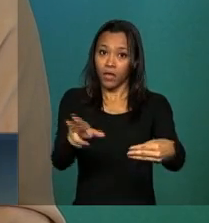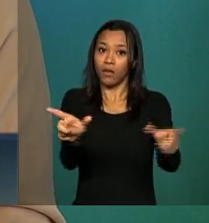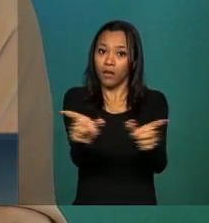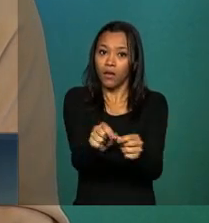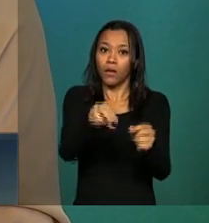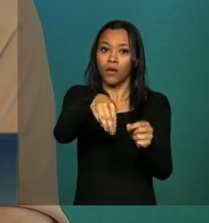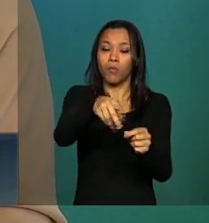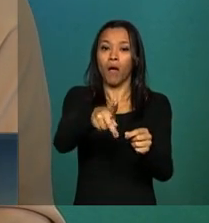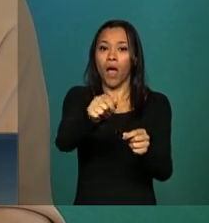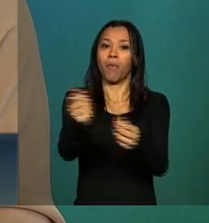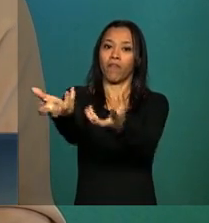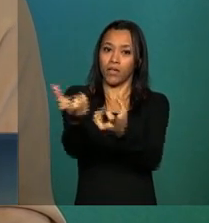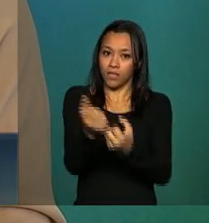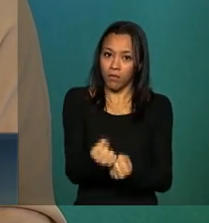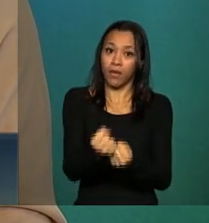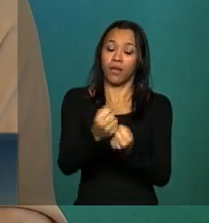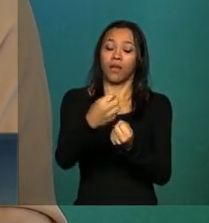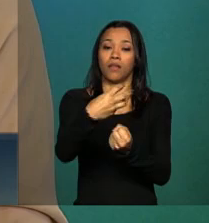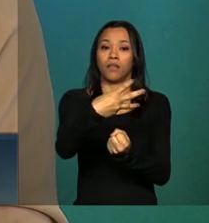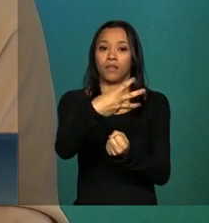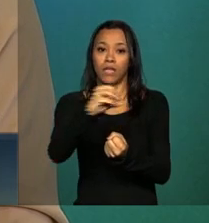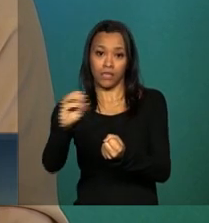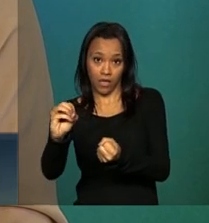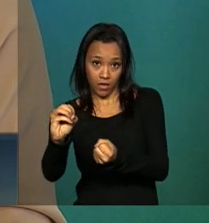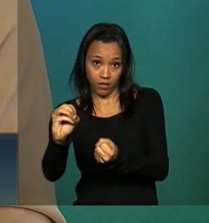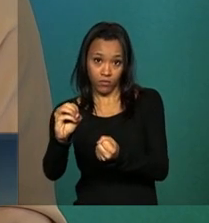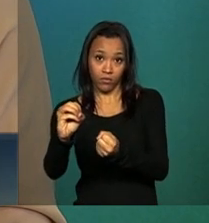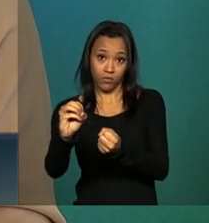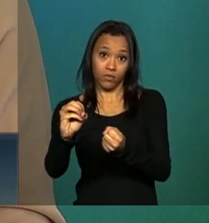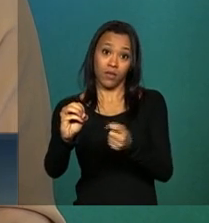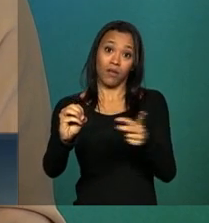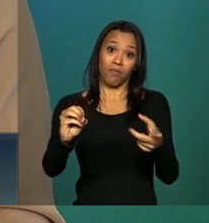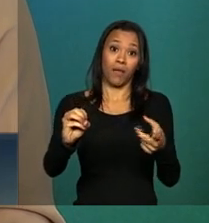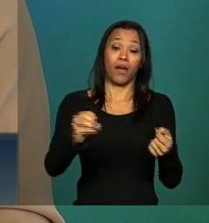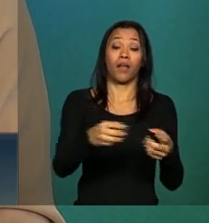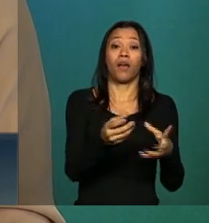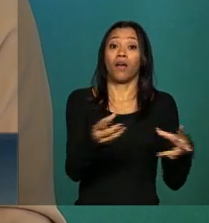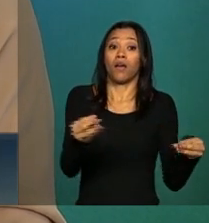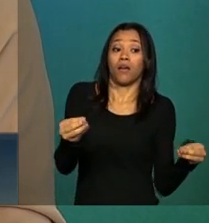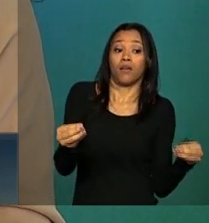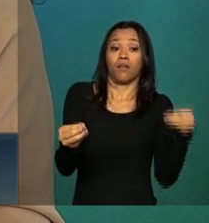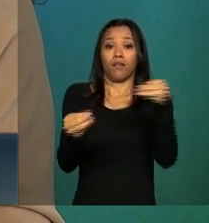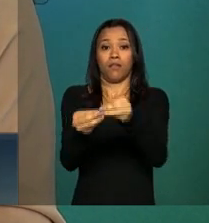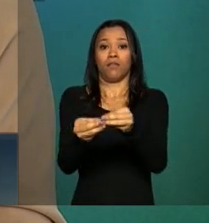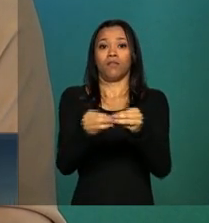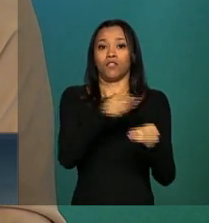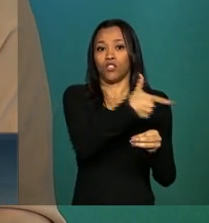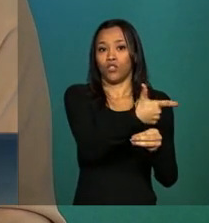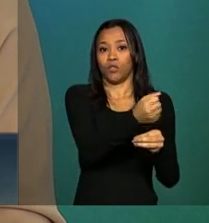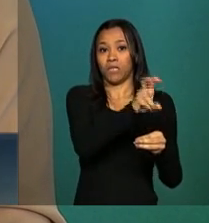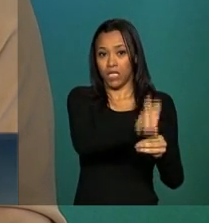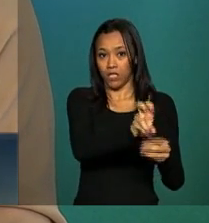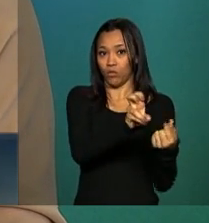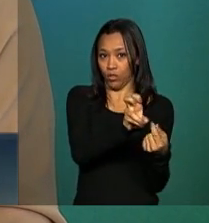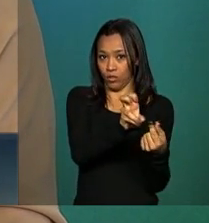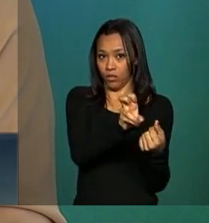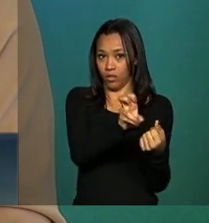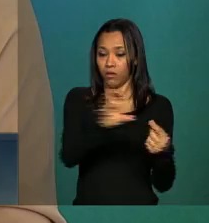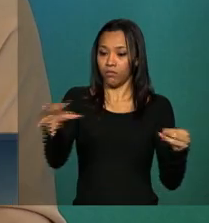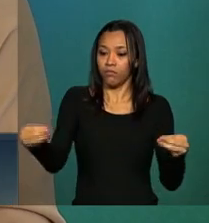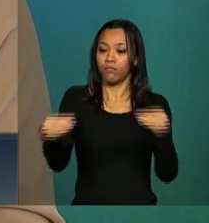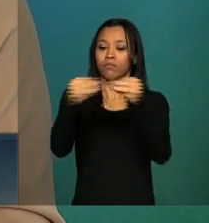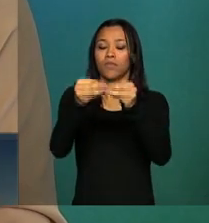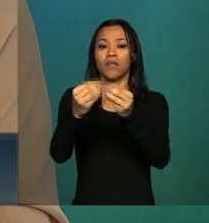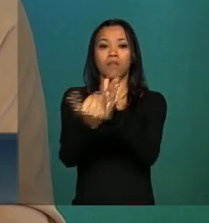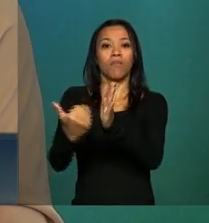suplementar de 300 para compensar o meu orçamento de 2015 e vai receber o financeiro a mais